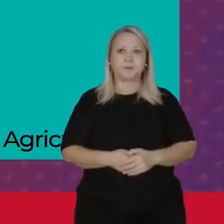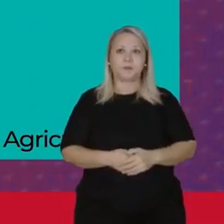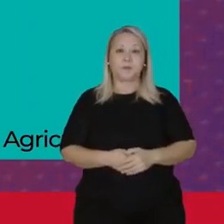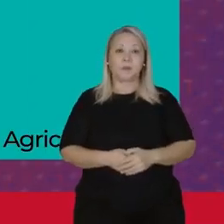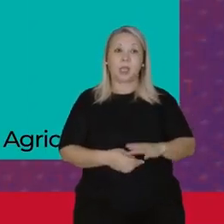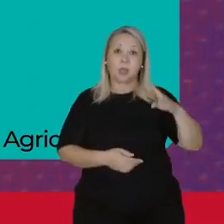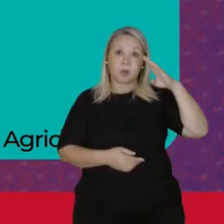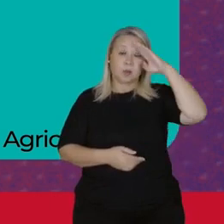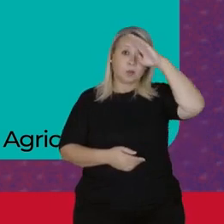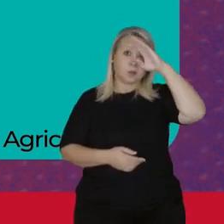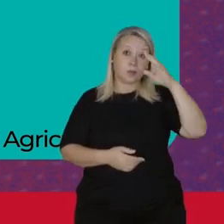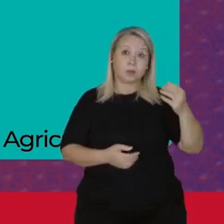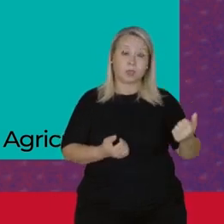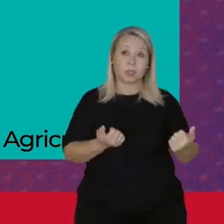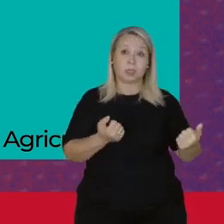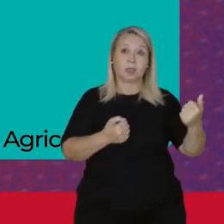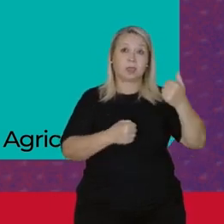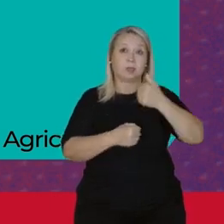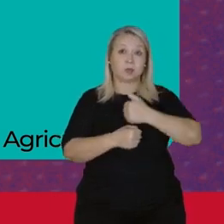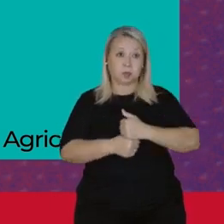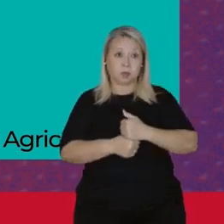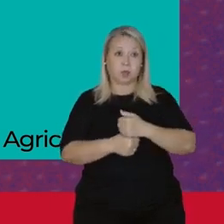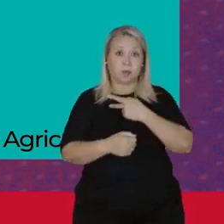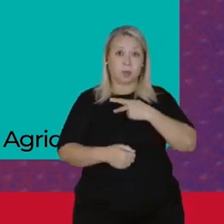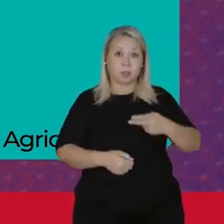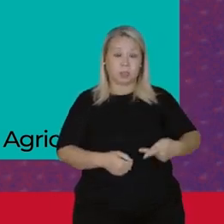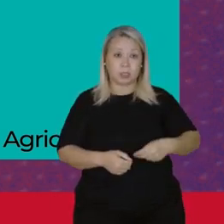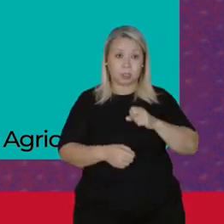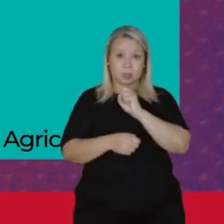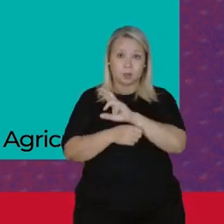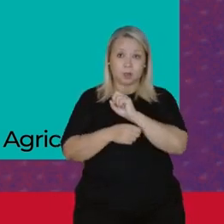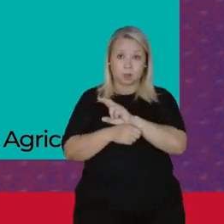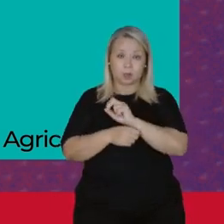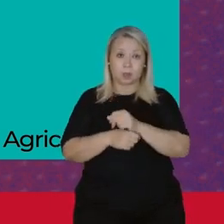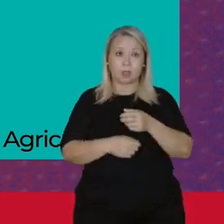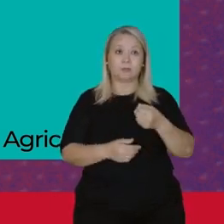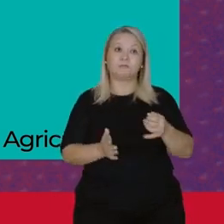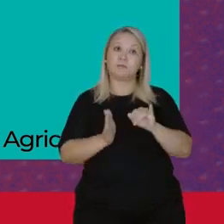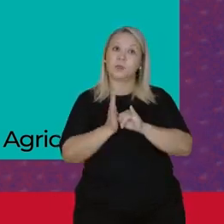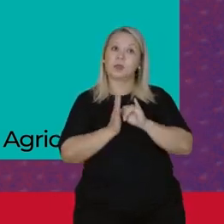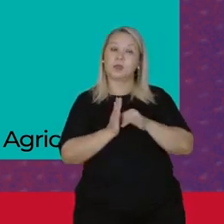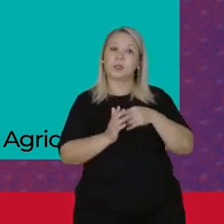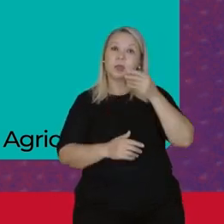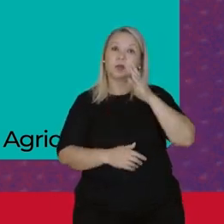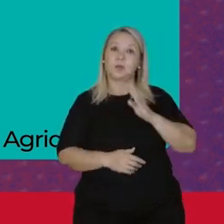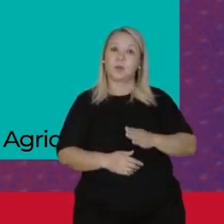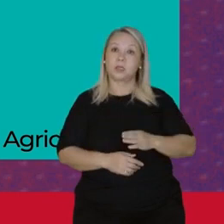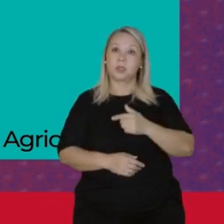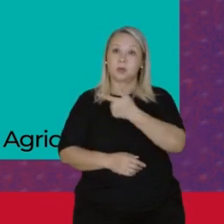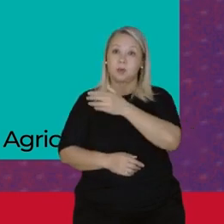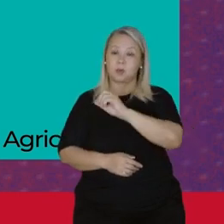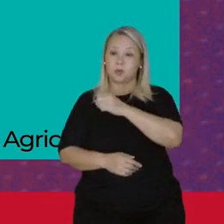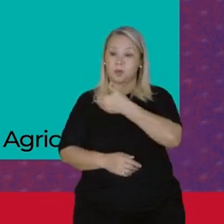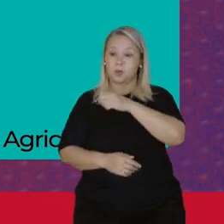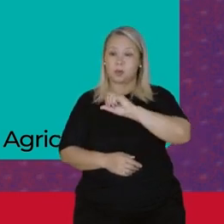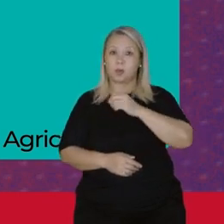assumiu a presidência, o número de agrotóxicos registrados no Brasil bate recordes todos os anos. Em 2019,